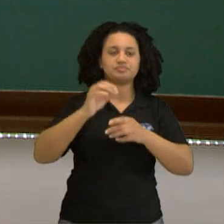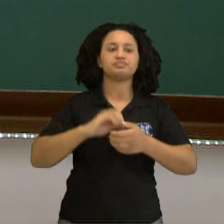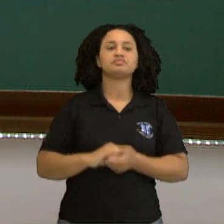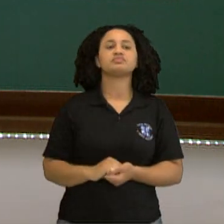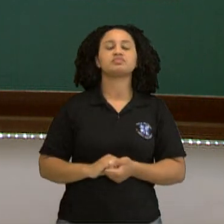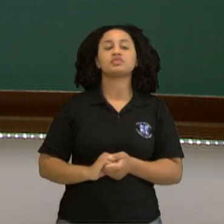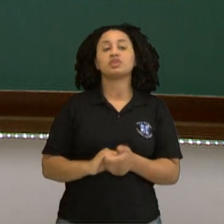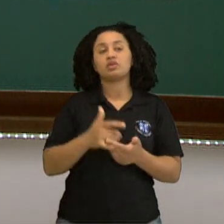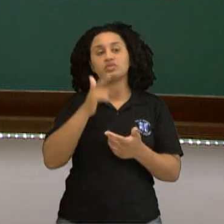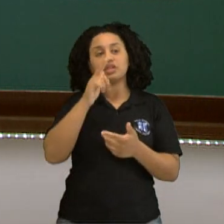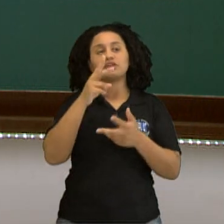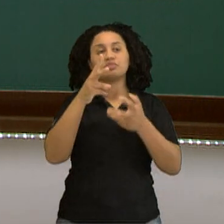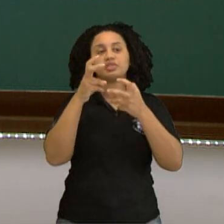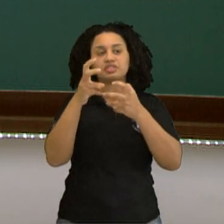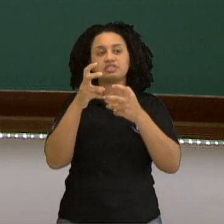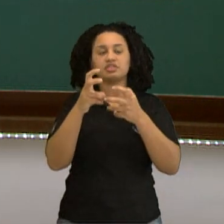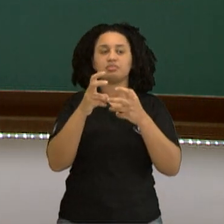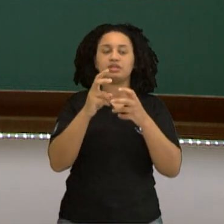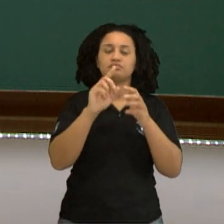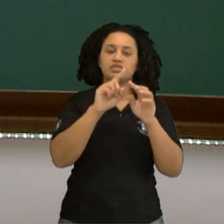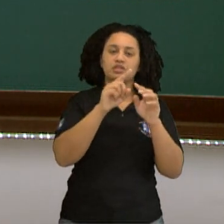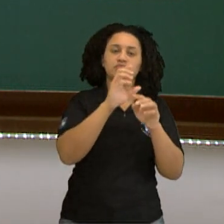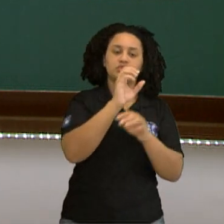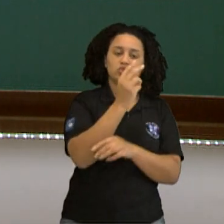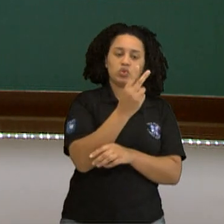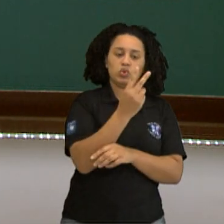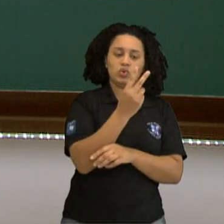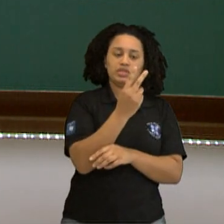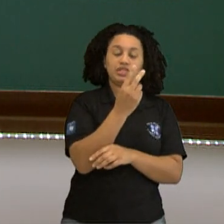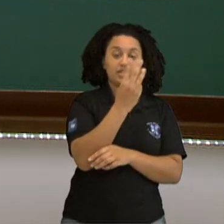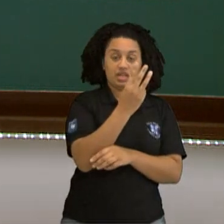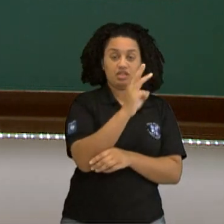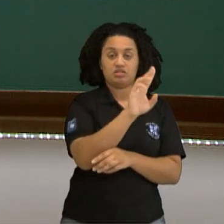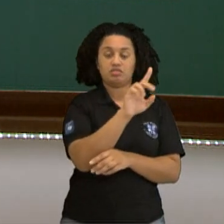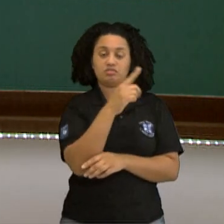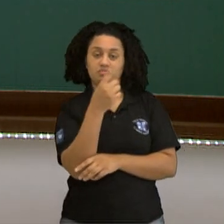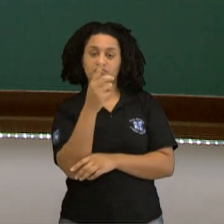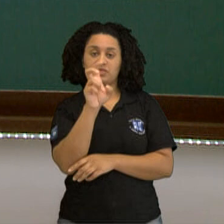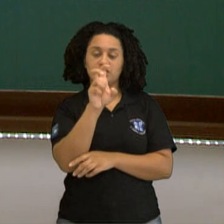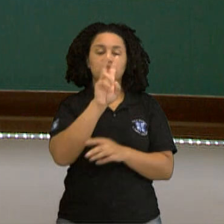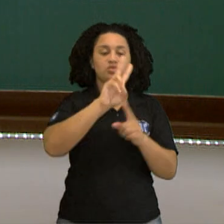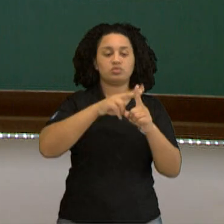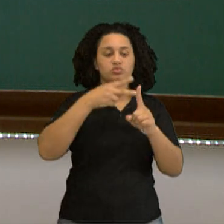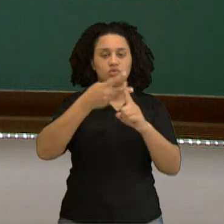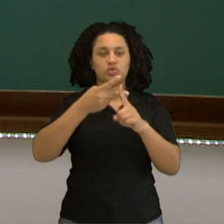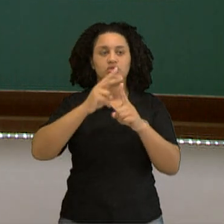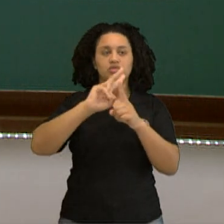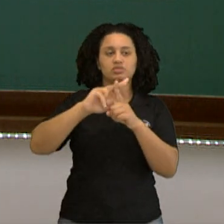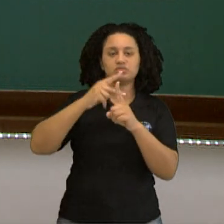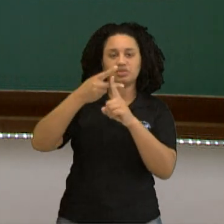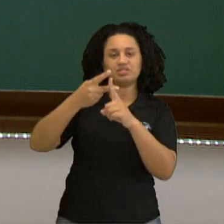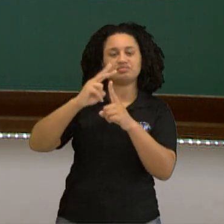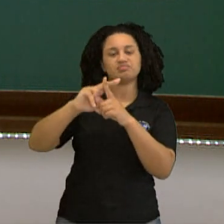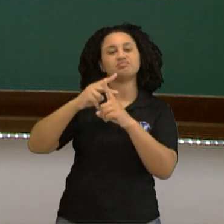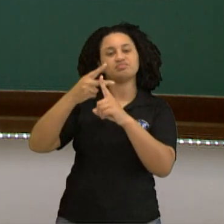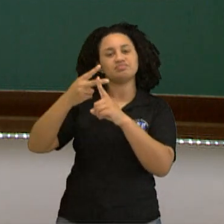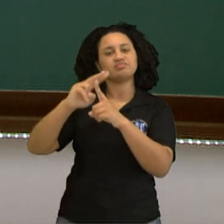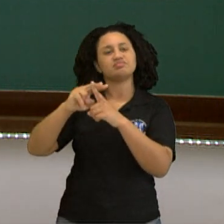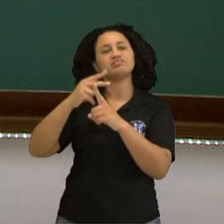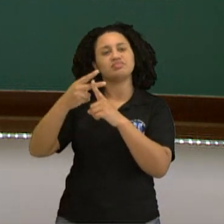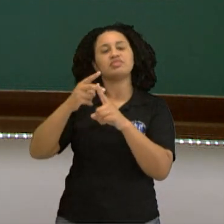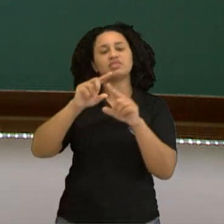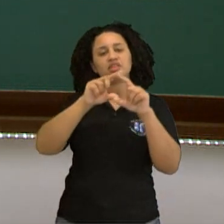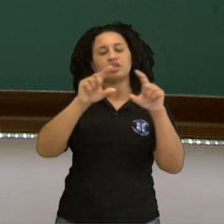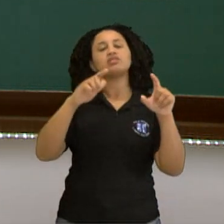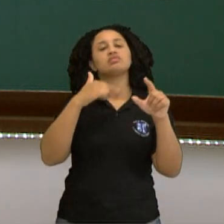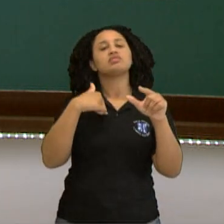vai percebendo, ó, de 0 para 1, 1 segundo ganhou mais 2, ou seja, de 3 mais 2, 5. De 1 para 2, ganhou